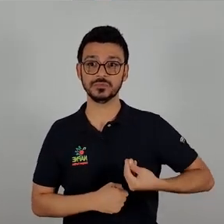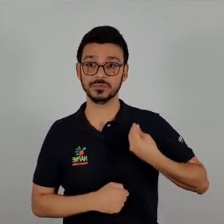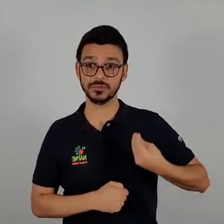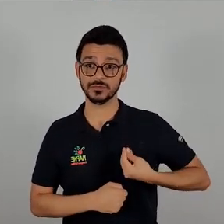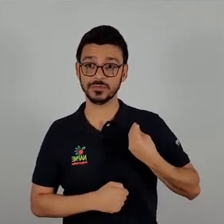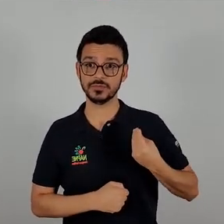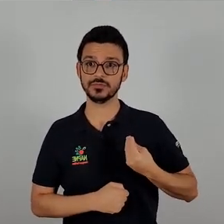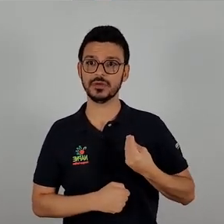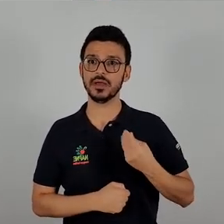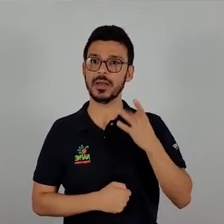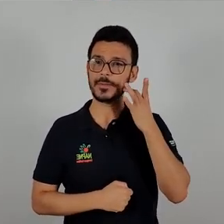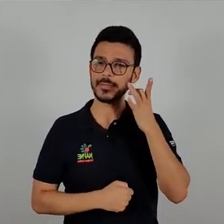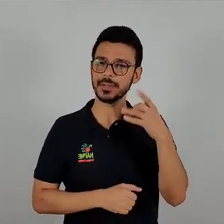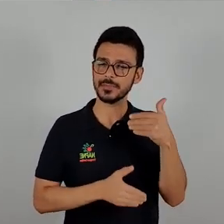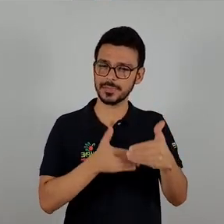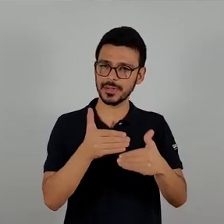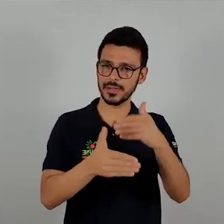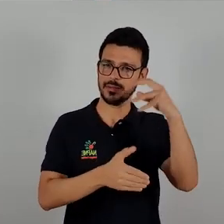outros.